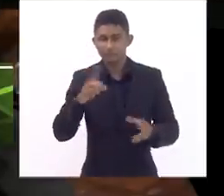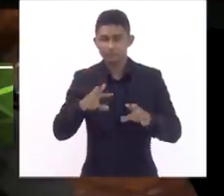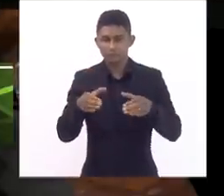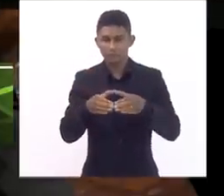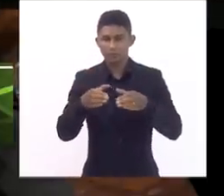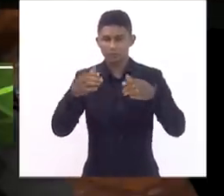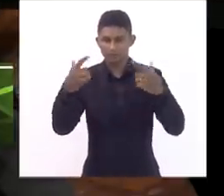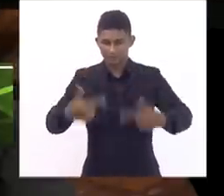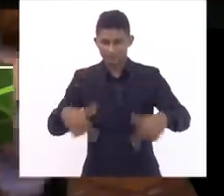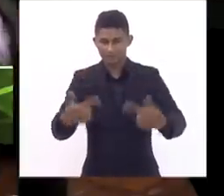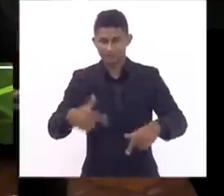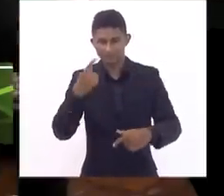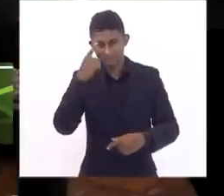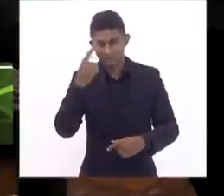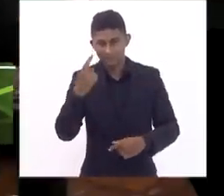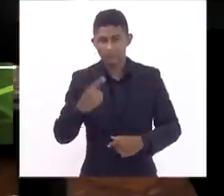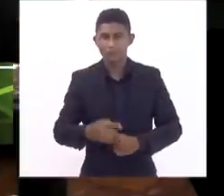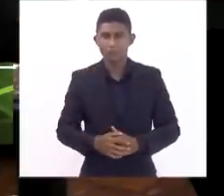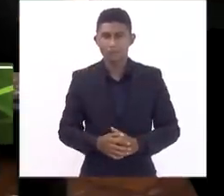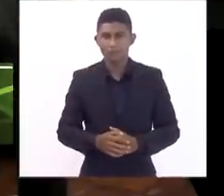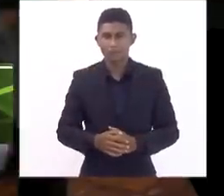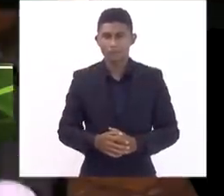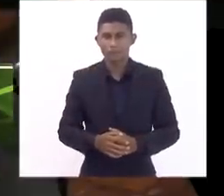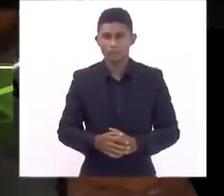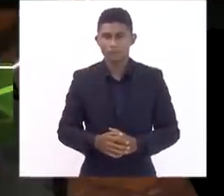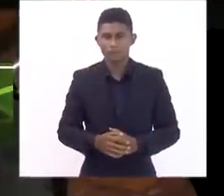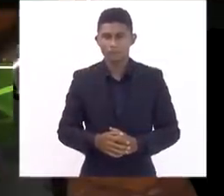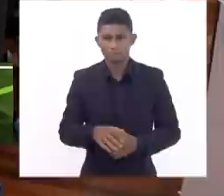trabalho... Vou esperar aqui.